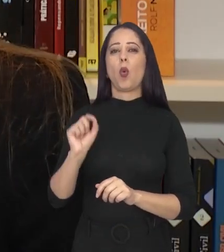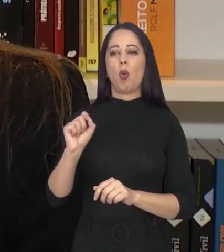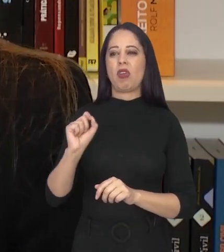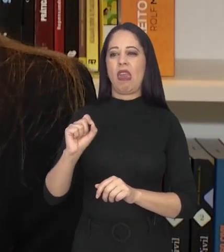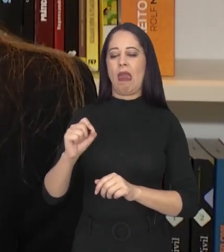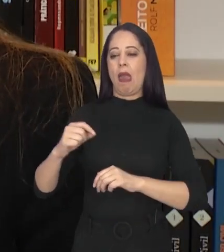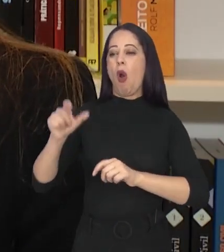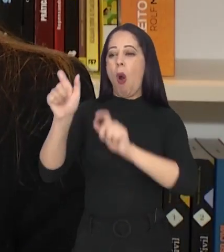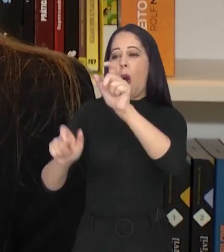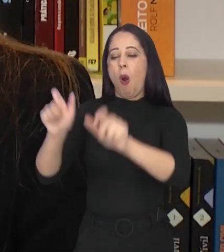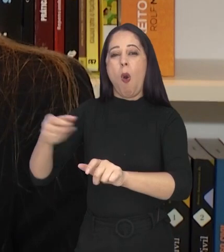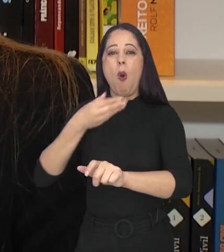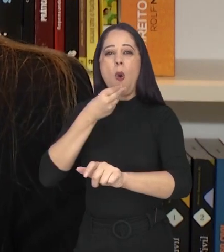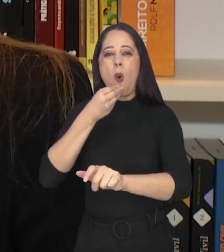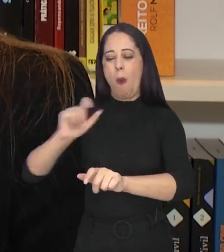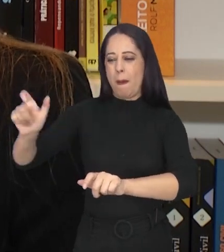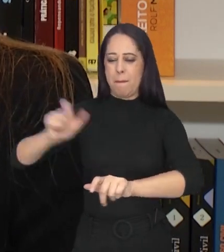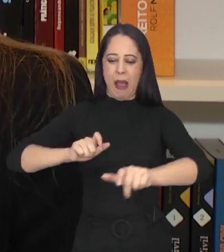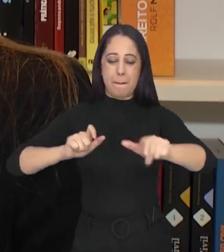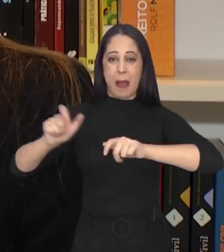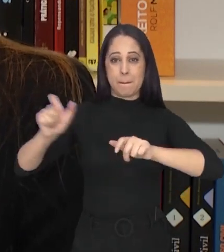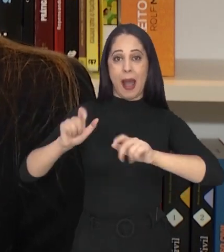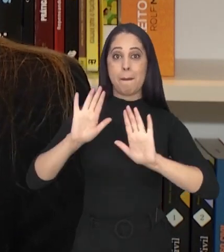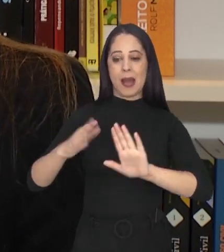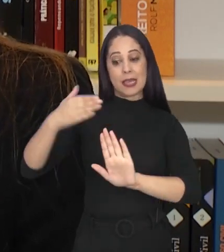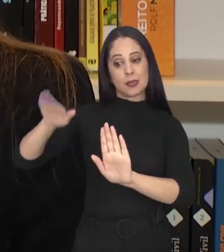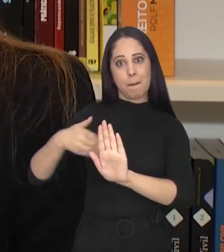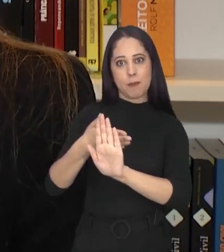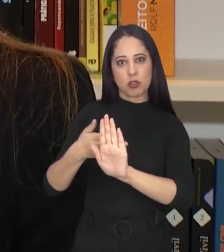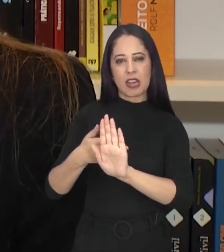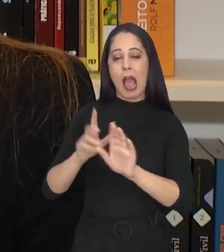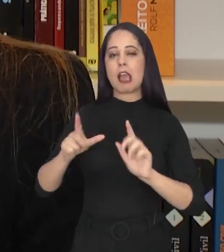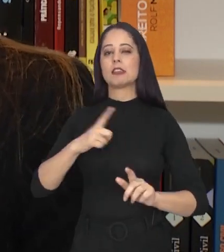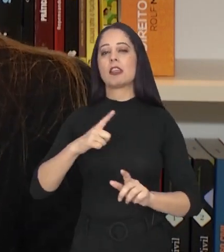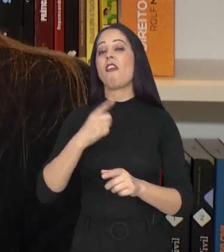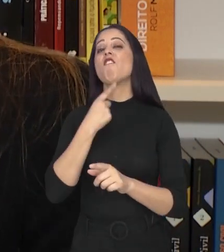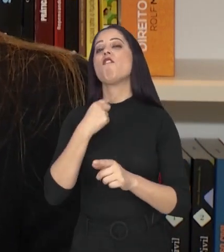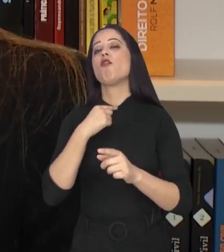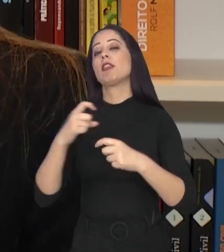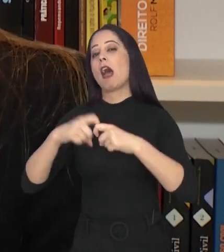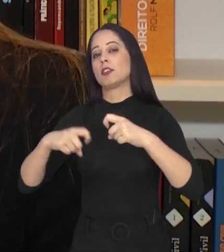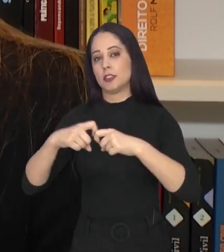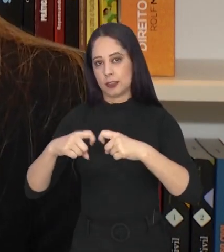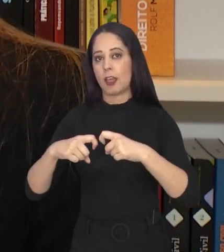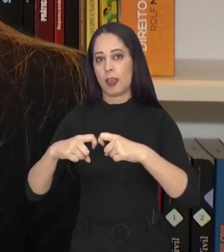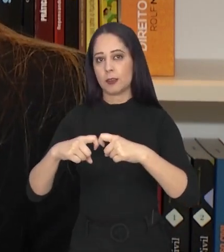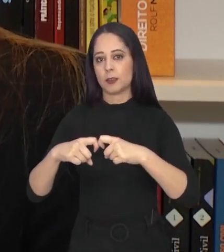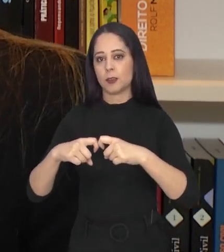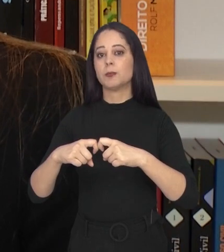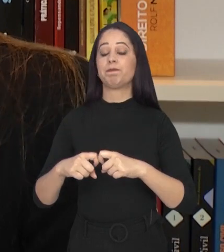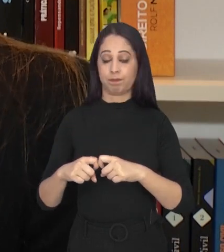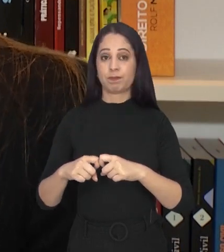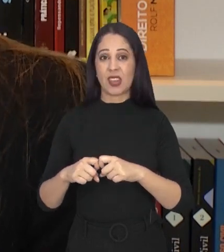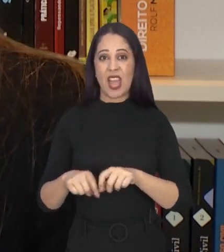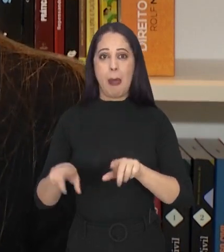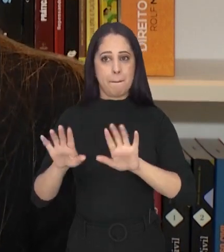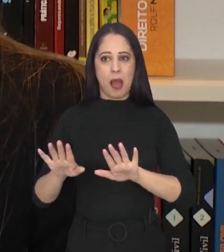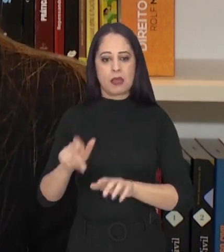ela é? É uma prática de algum ato de cunho sexual contra essa vítima